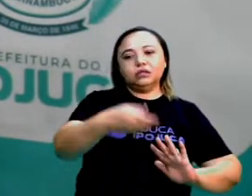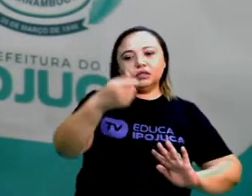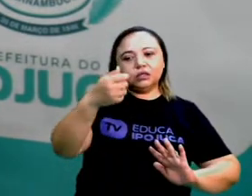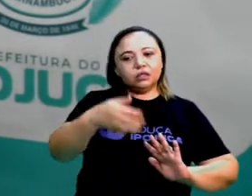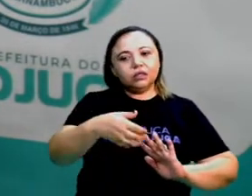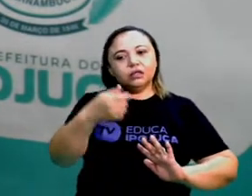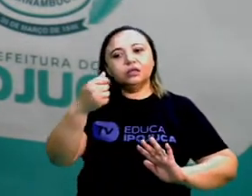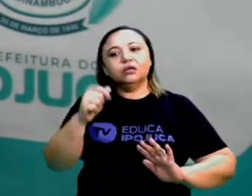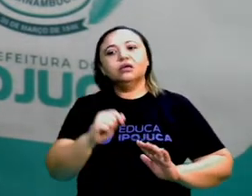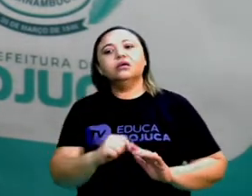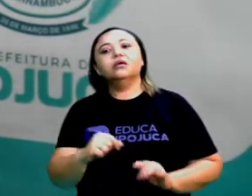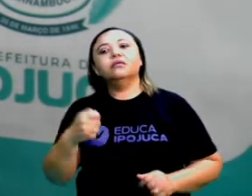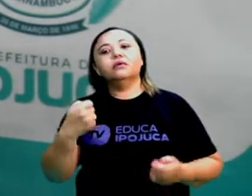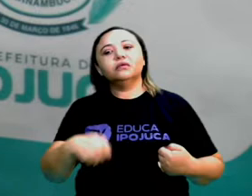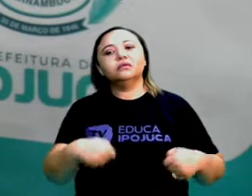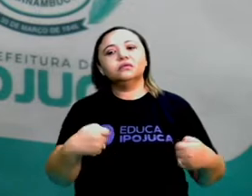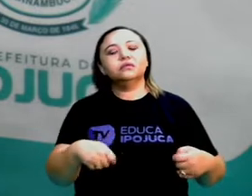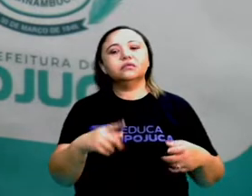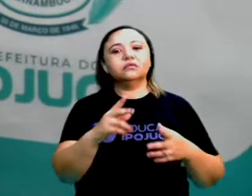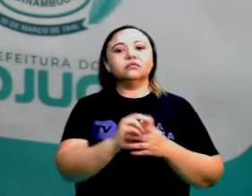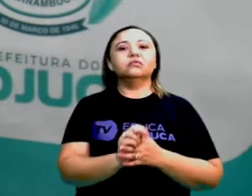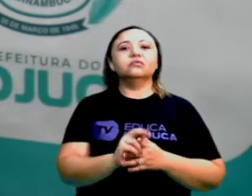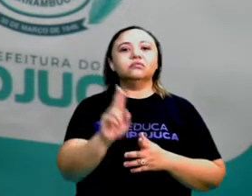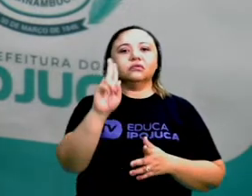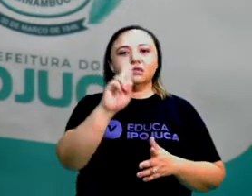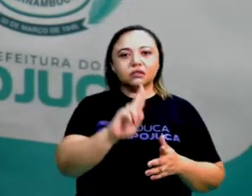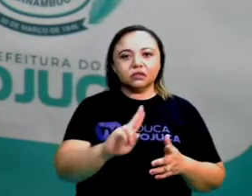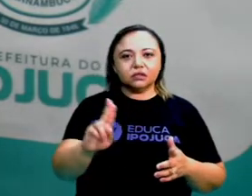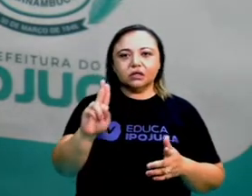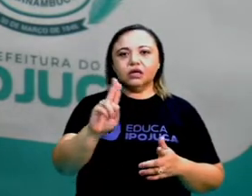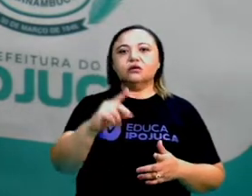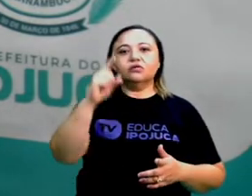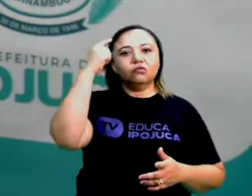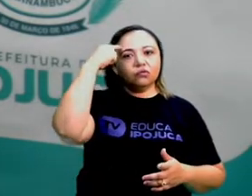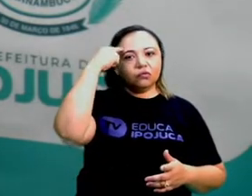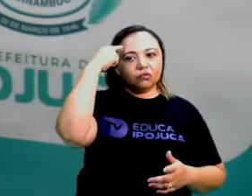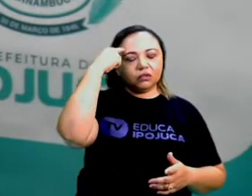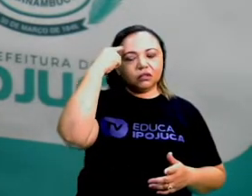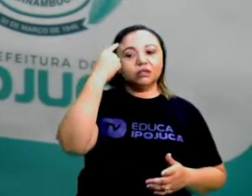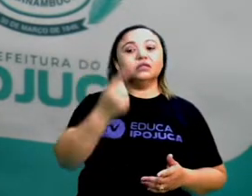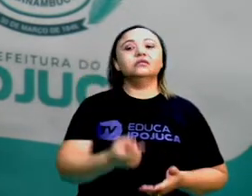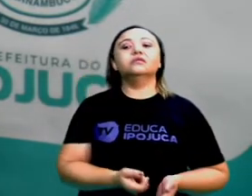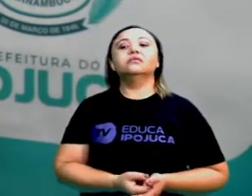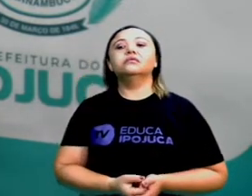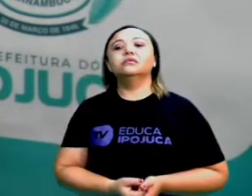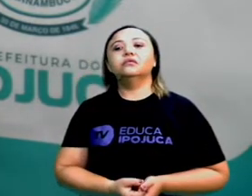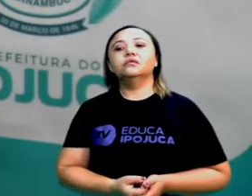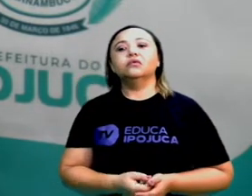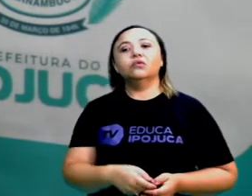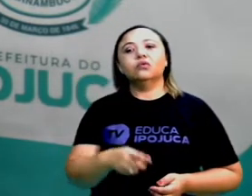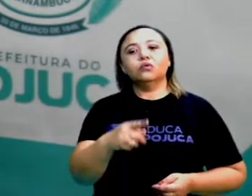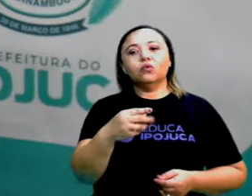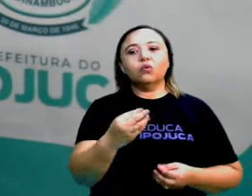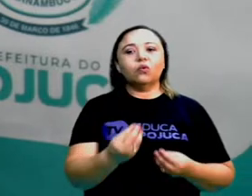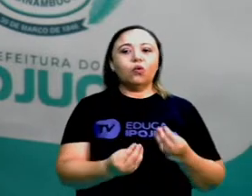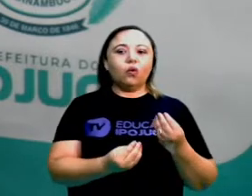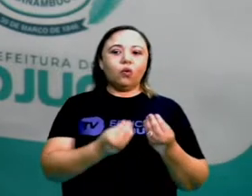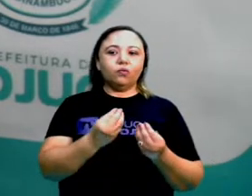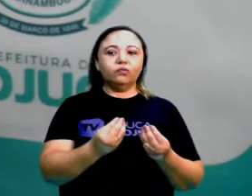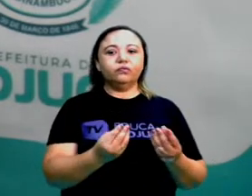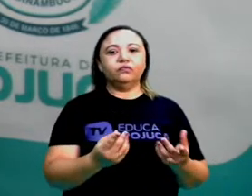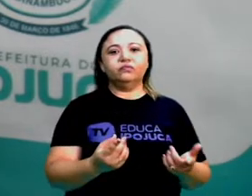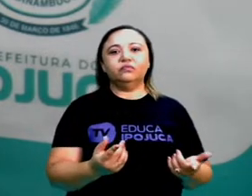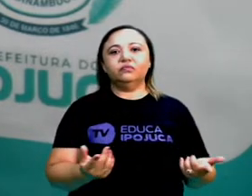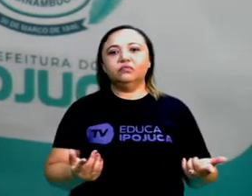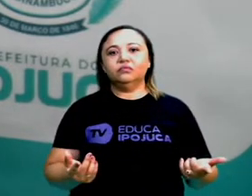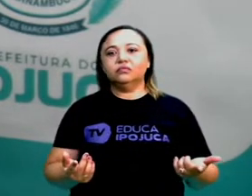todas essas reivindicações aqui, saber qual é a origem, de onde vem aquela matéria-prima, como eu posso saber de